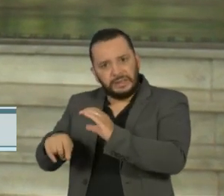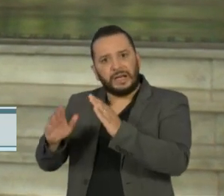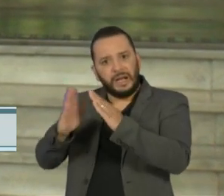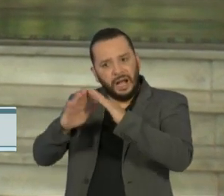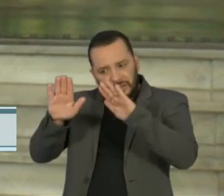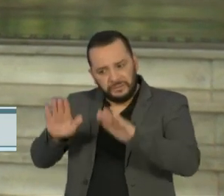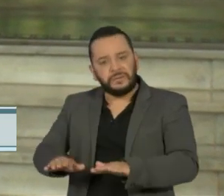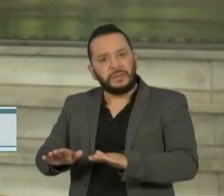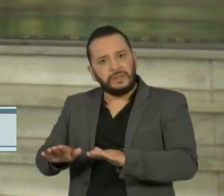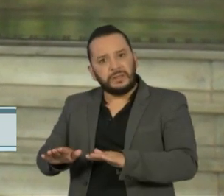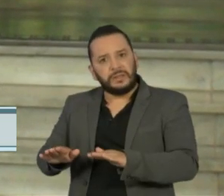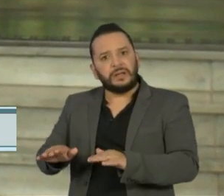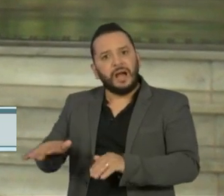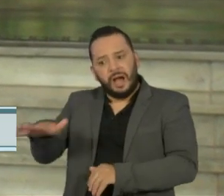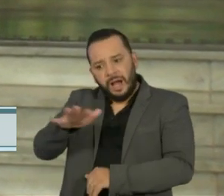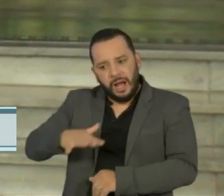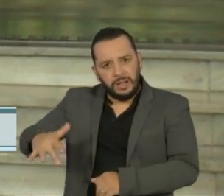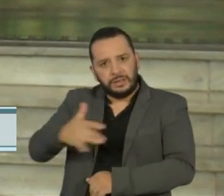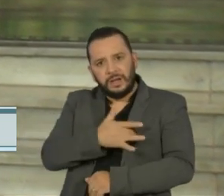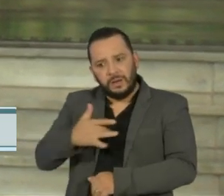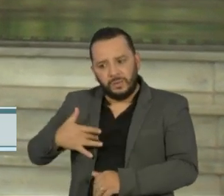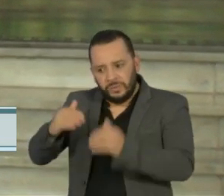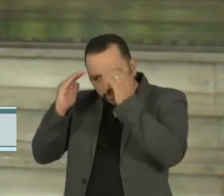um gesto deplorável.